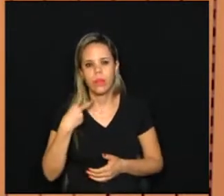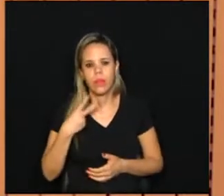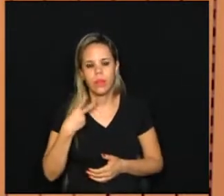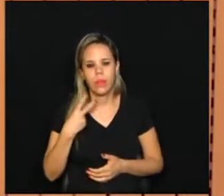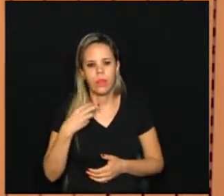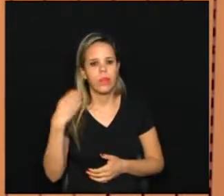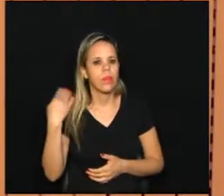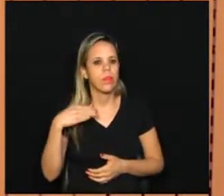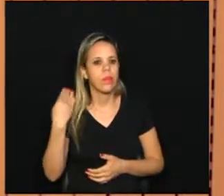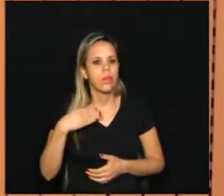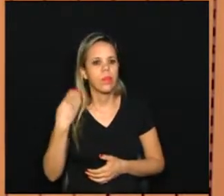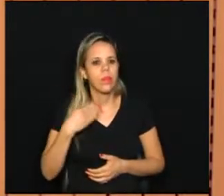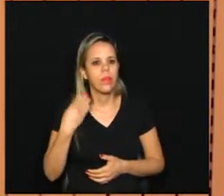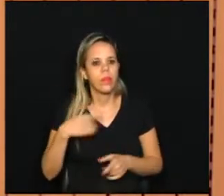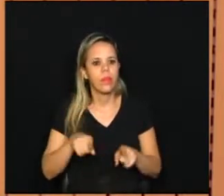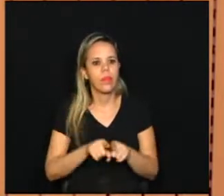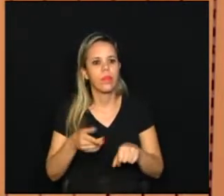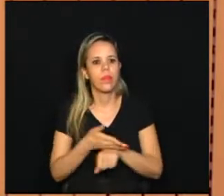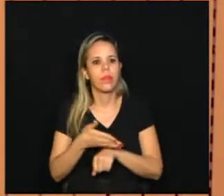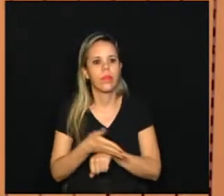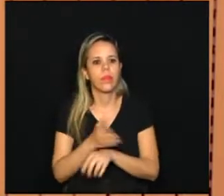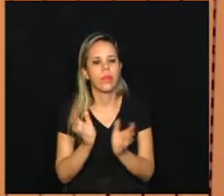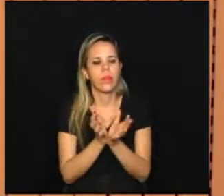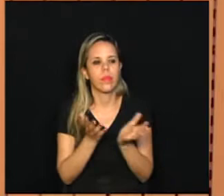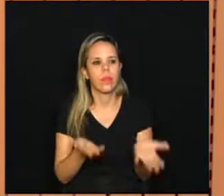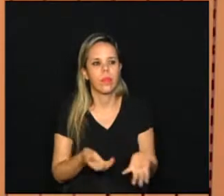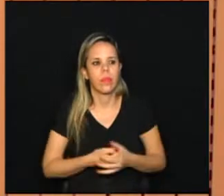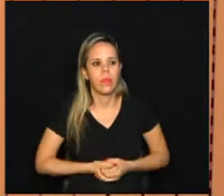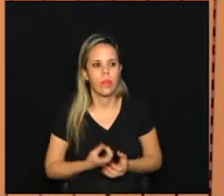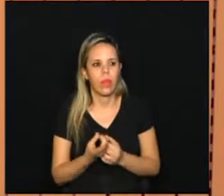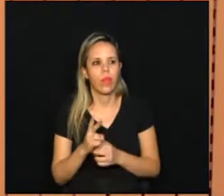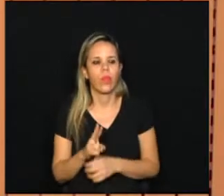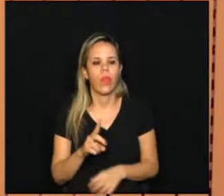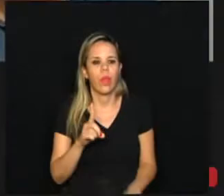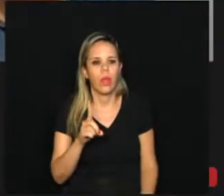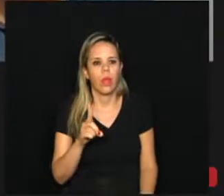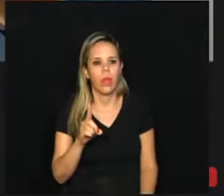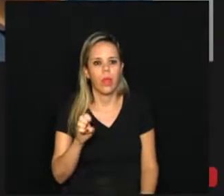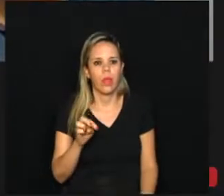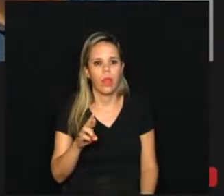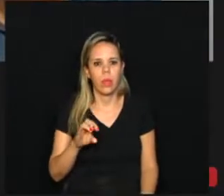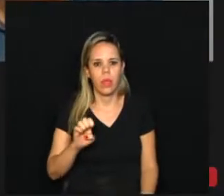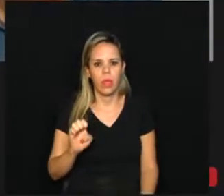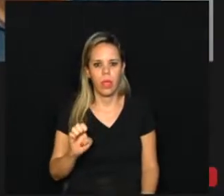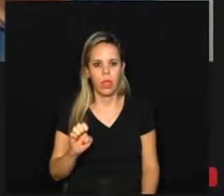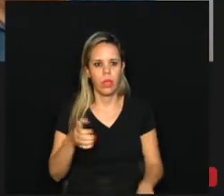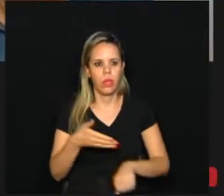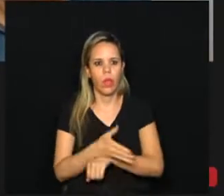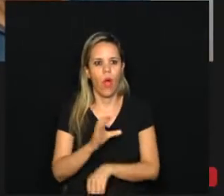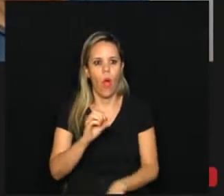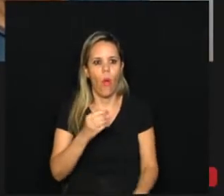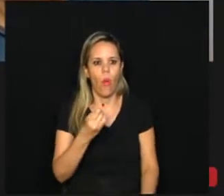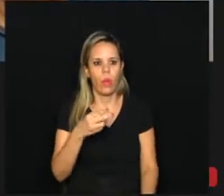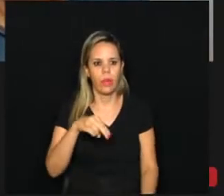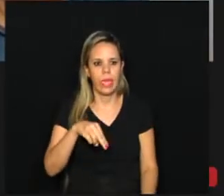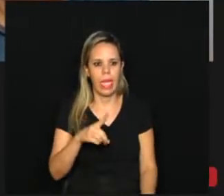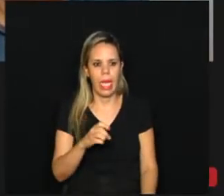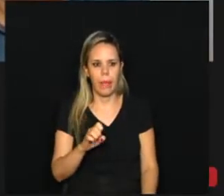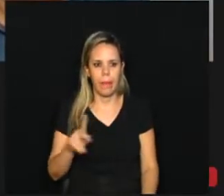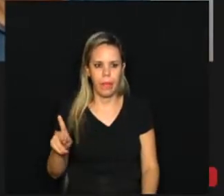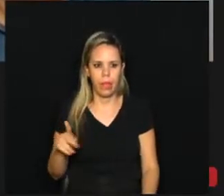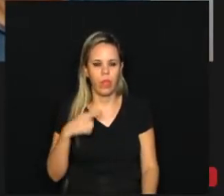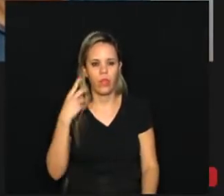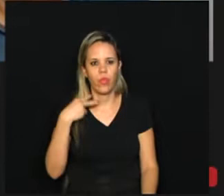Mariana Conte, também, que faz parte da comissão, com o doutor Demitri, que faz parte do CONDEP, e com o vereador